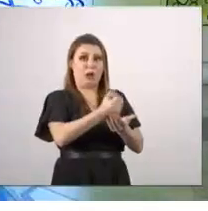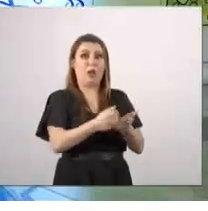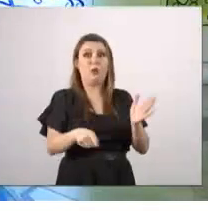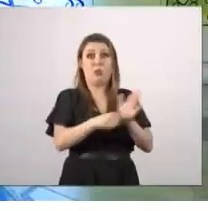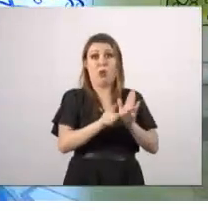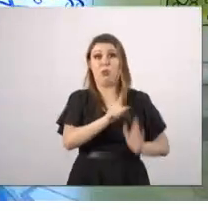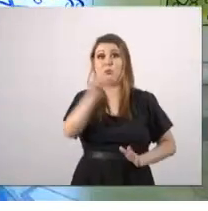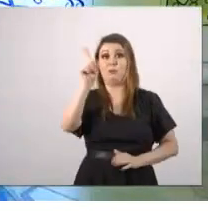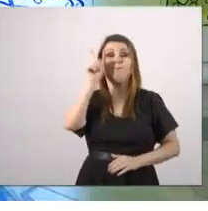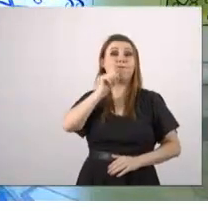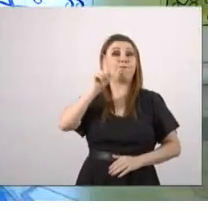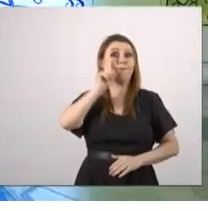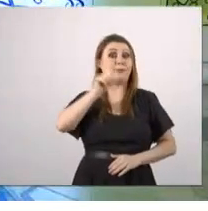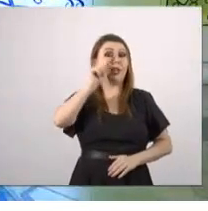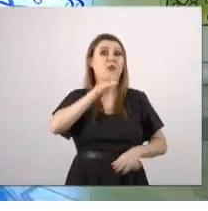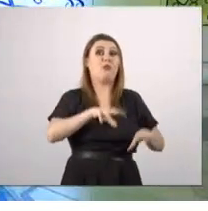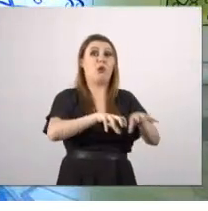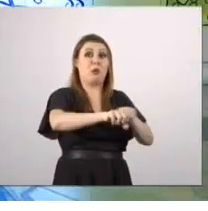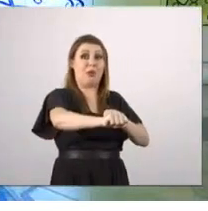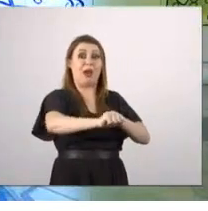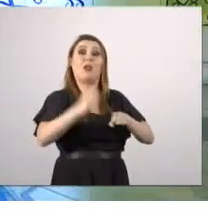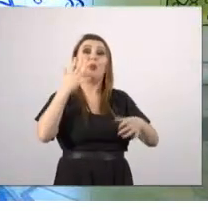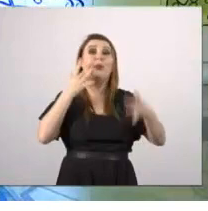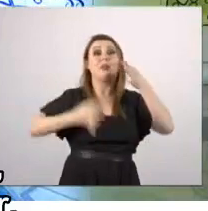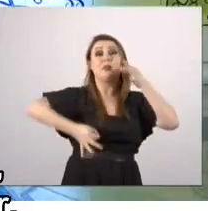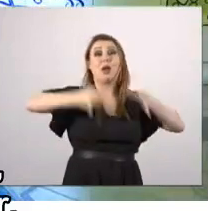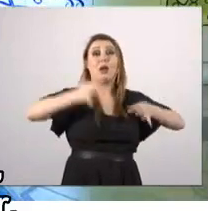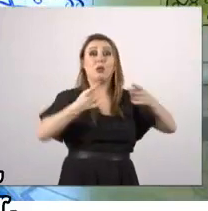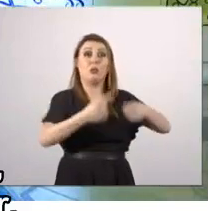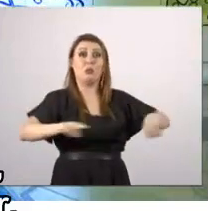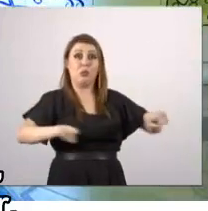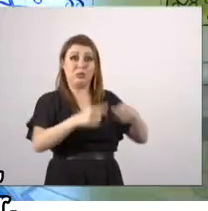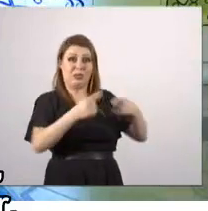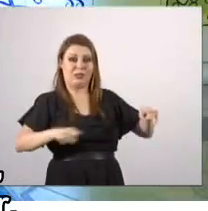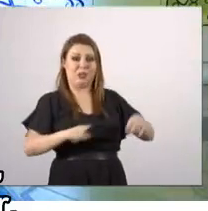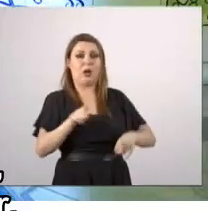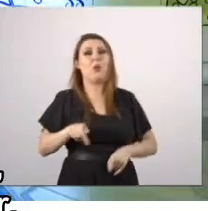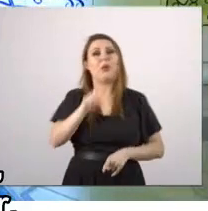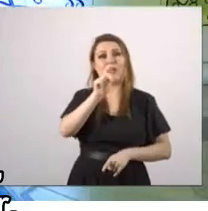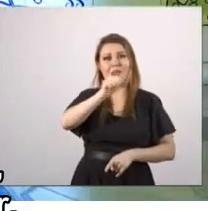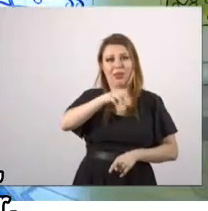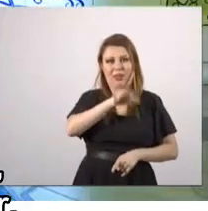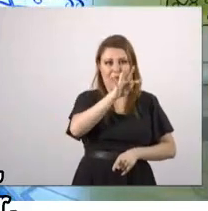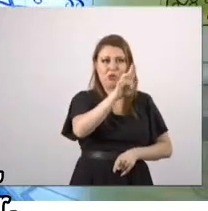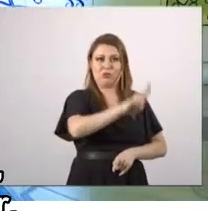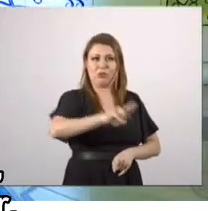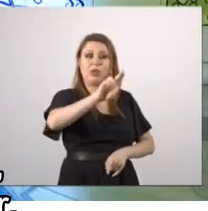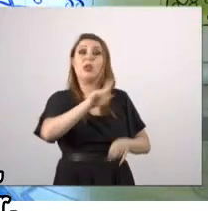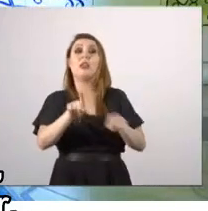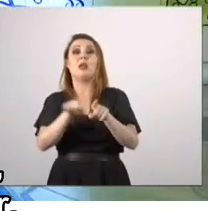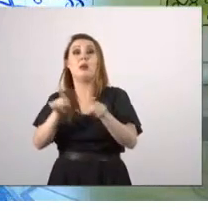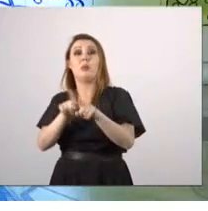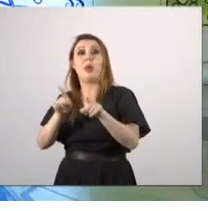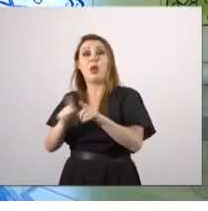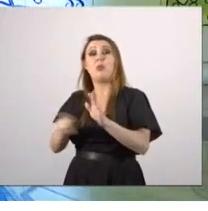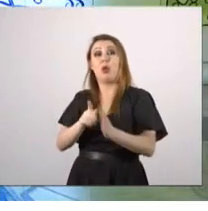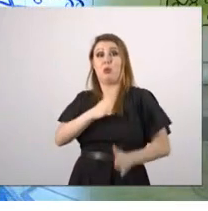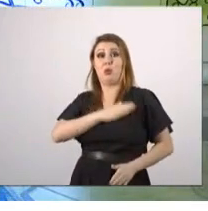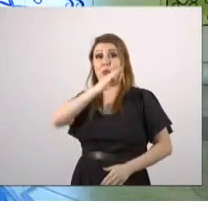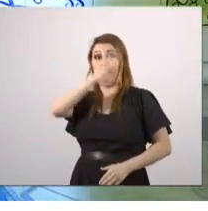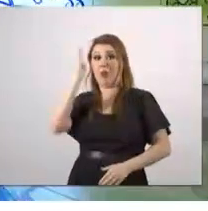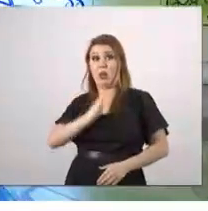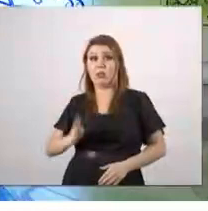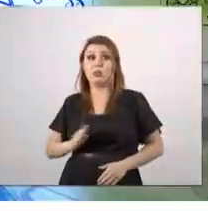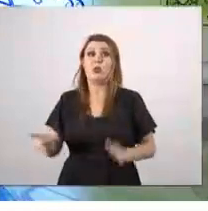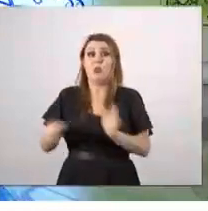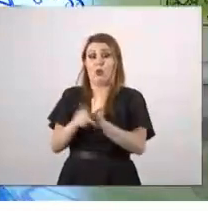Walker, graduada em teatro musical na Kent State, e o hino nacional brasileiro, em execução gravada pelo Coral Champagnat e pela Orquestra